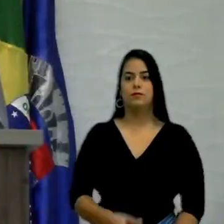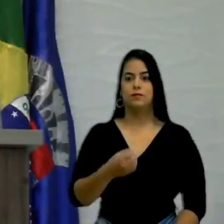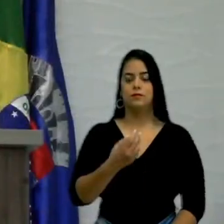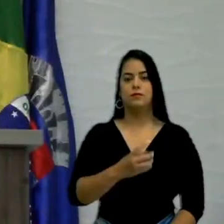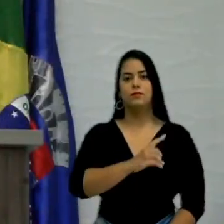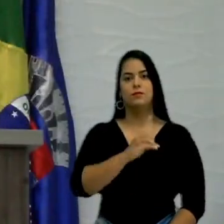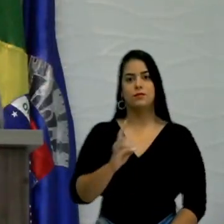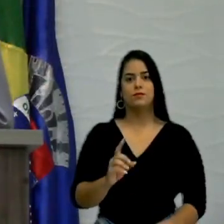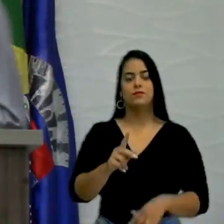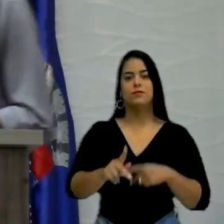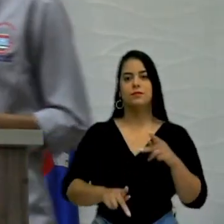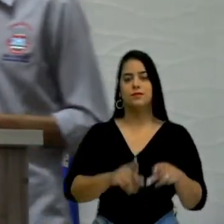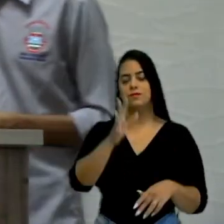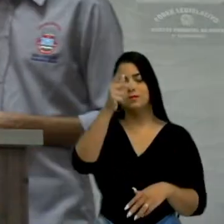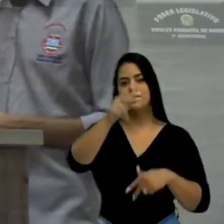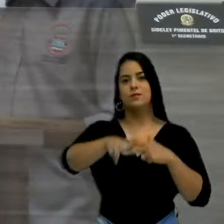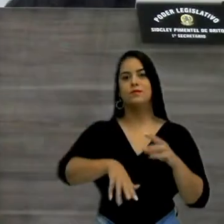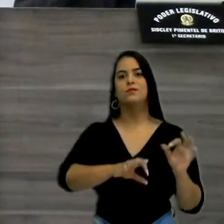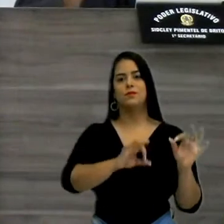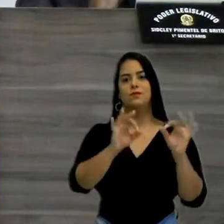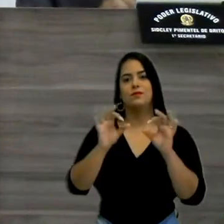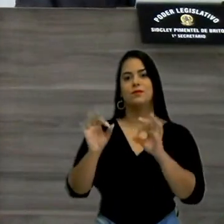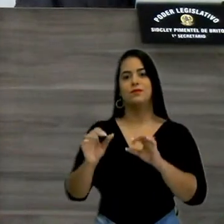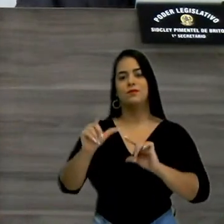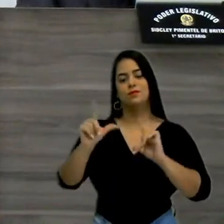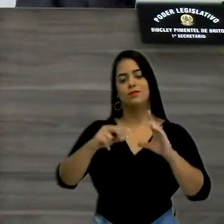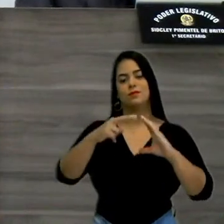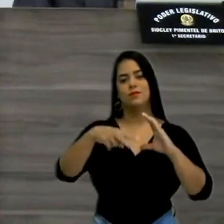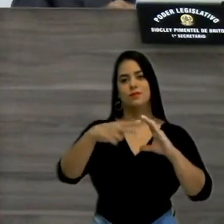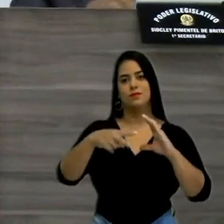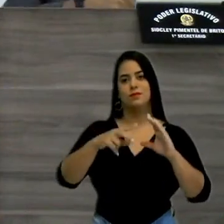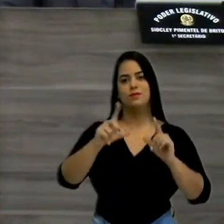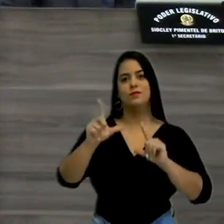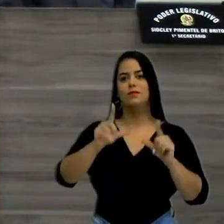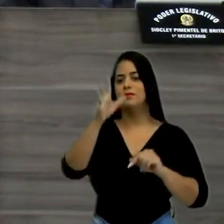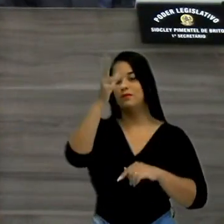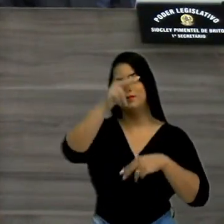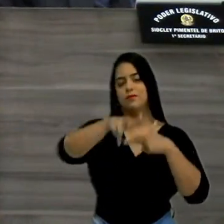a todos os sambaitenses que nos assistem através da TV Câmara, TV SB1, TV Diário,